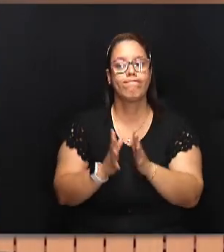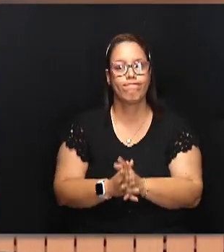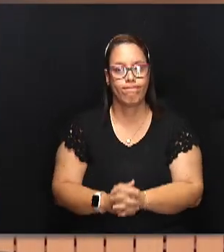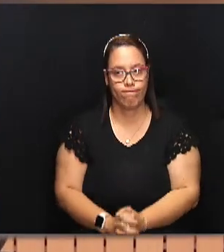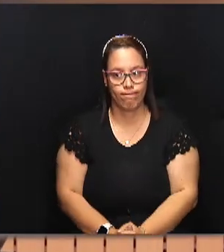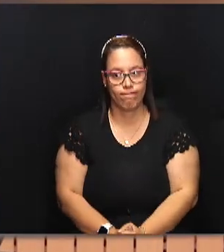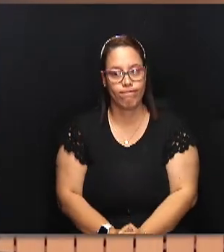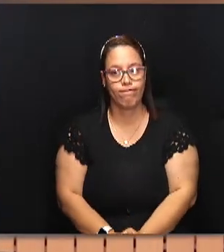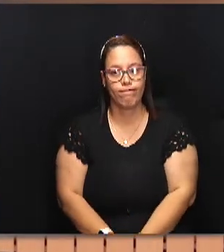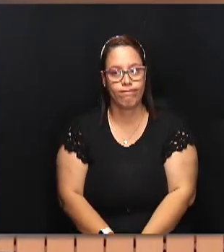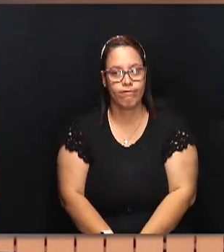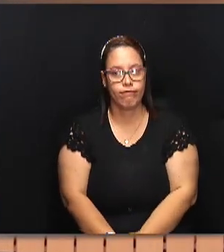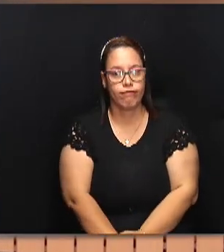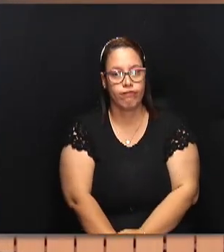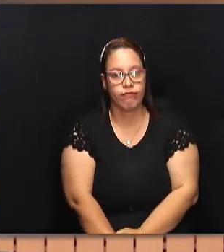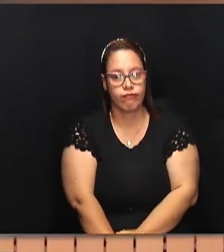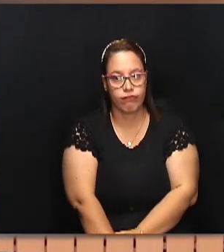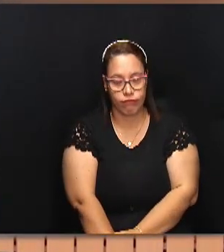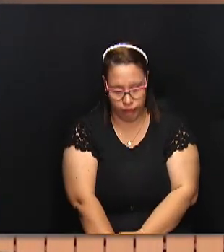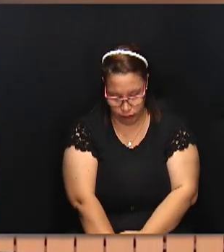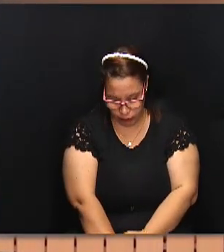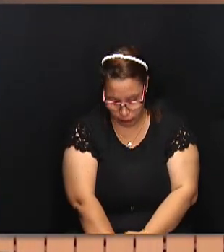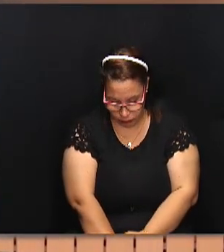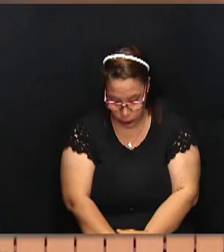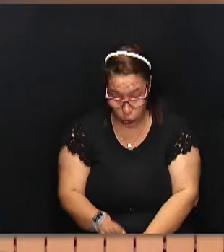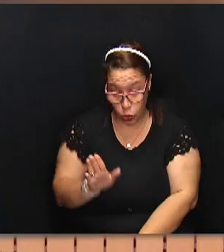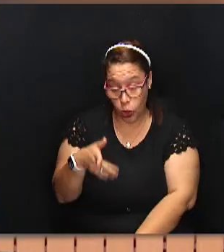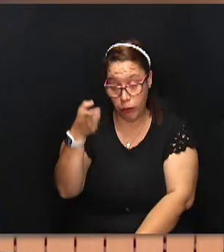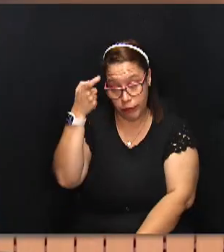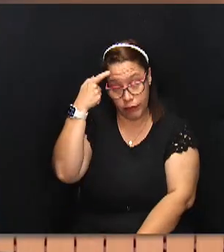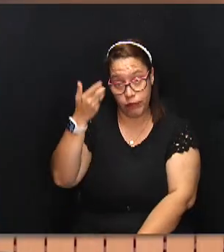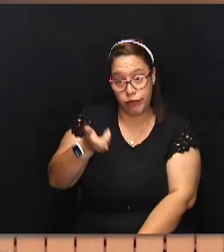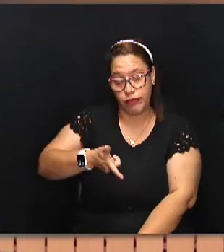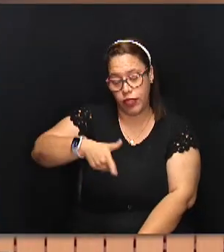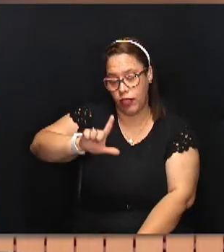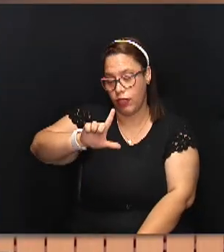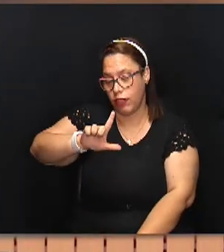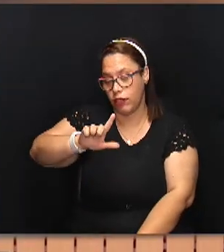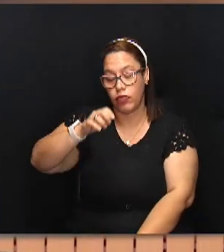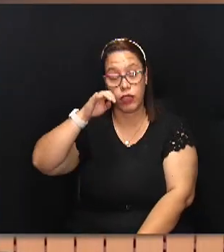Então, exatamente já pensando nisso e antes, né, antes dessa